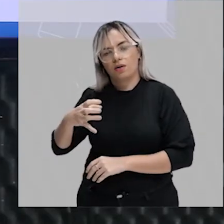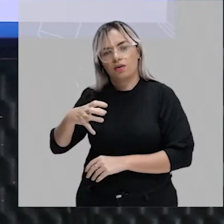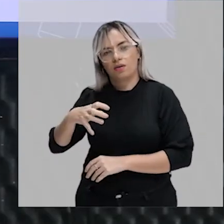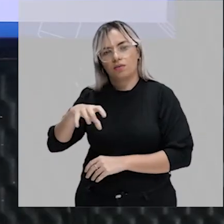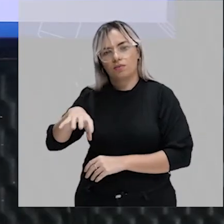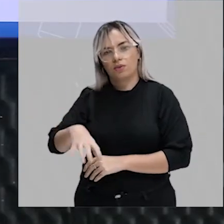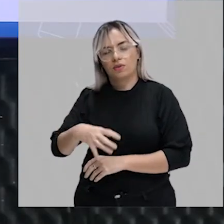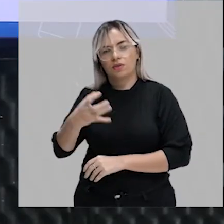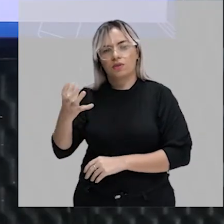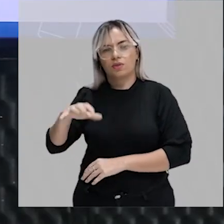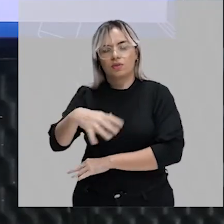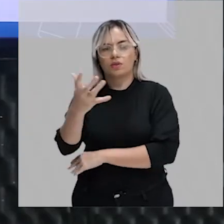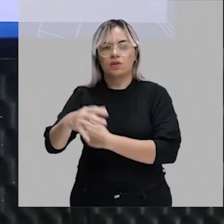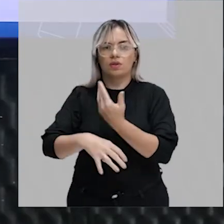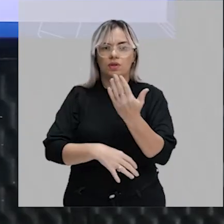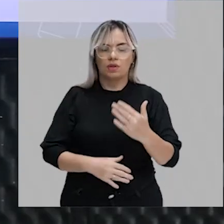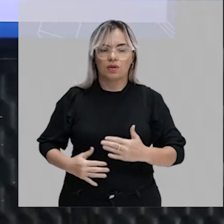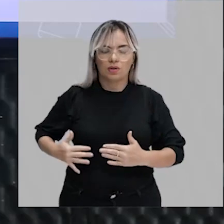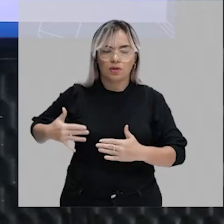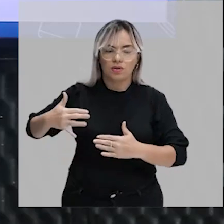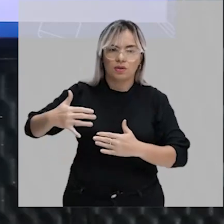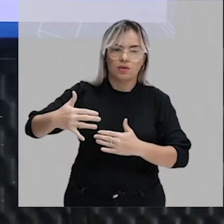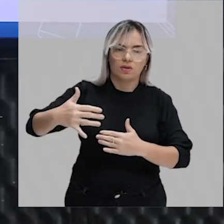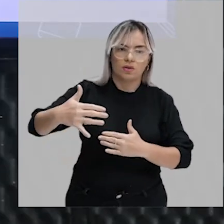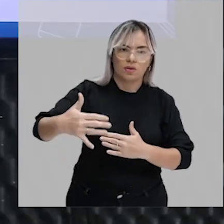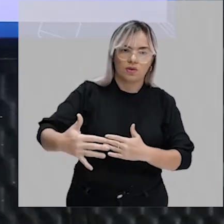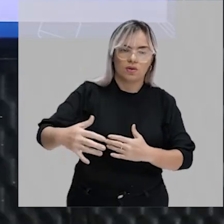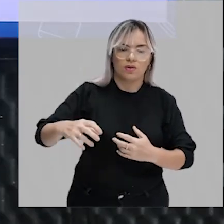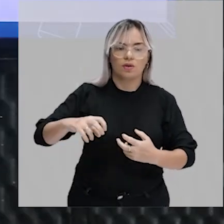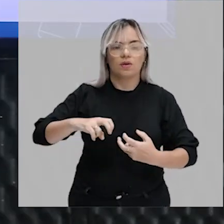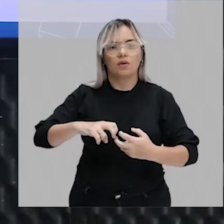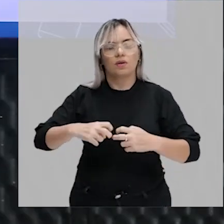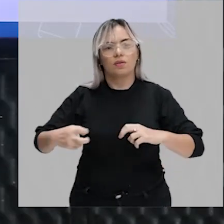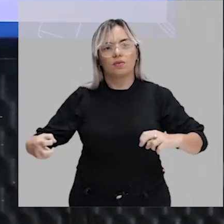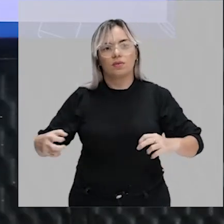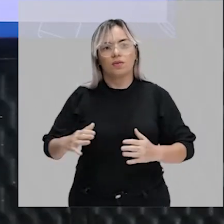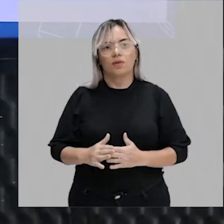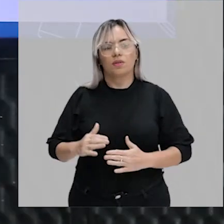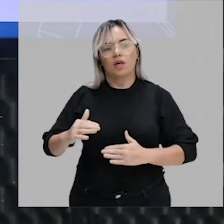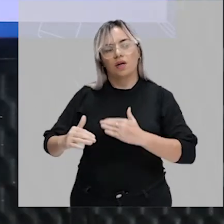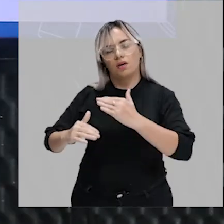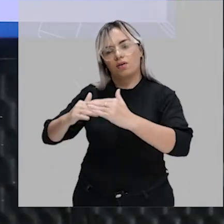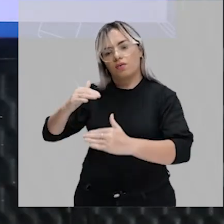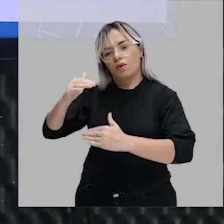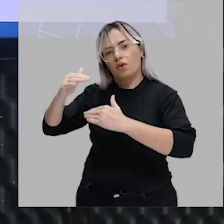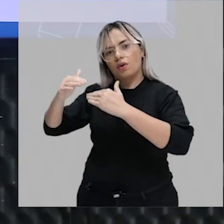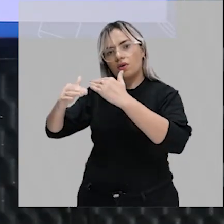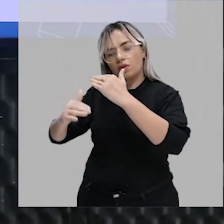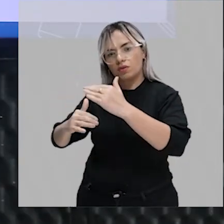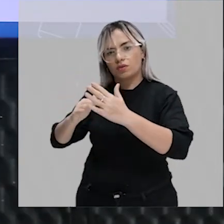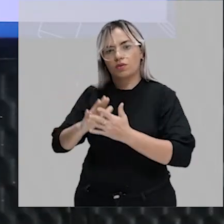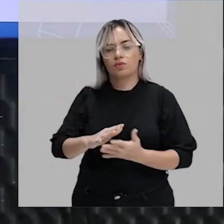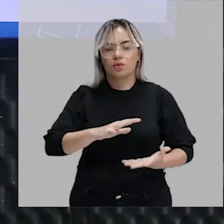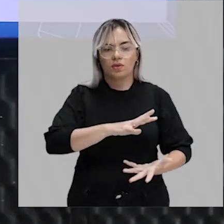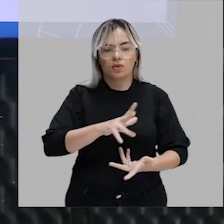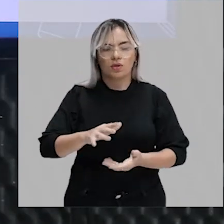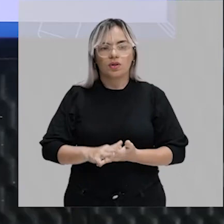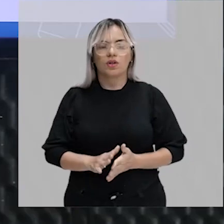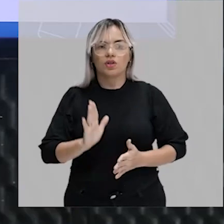foram ocorrendo ao longo do mecanismo de evolução. A gente viu na aula